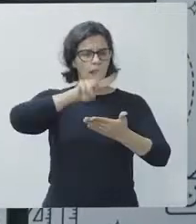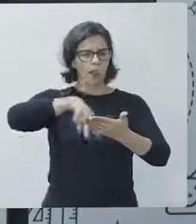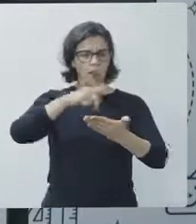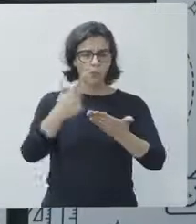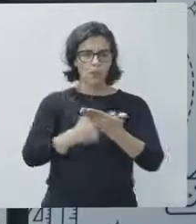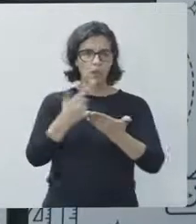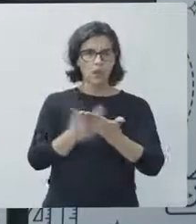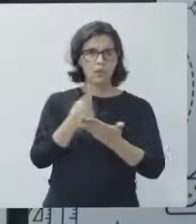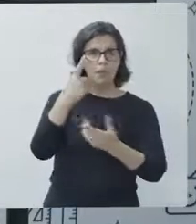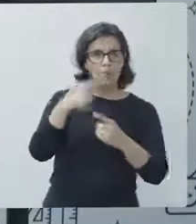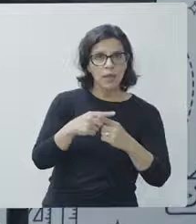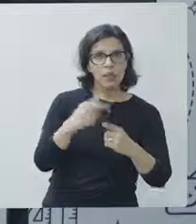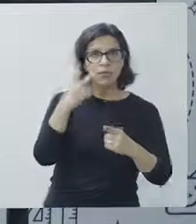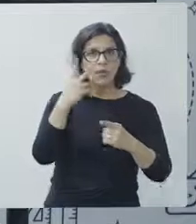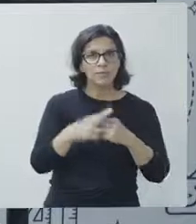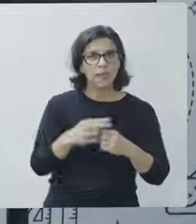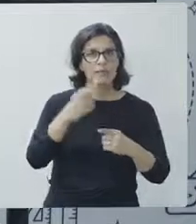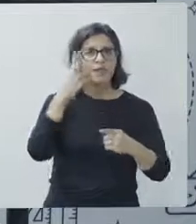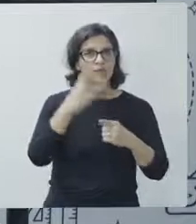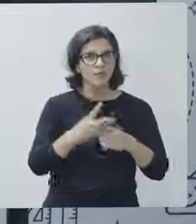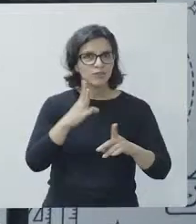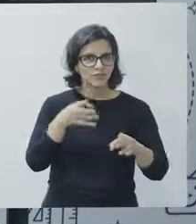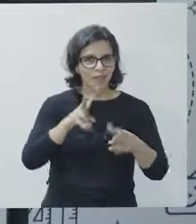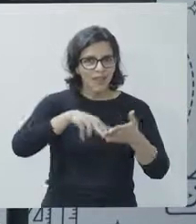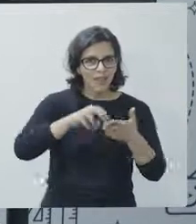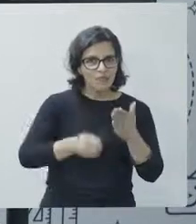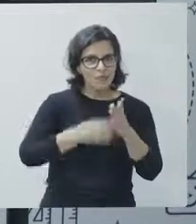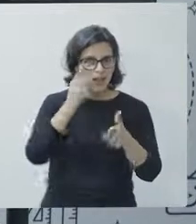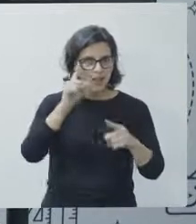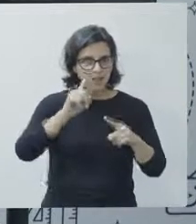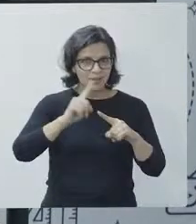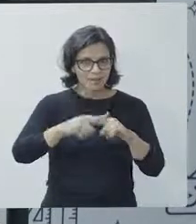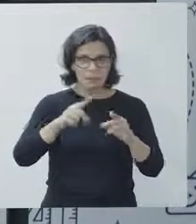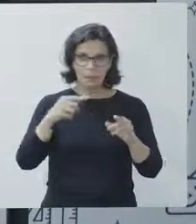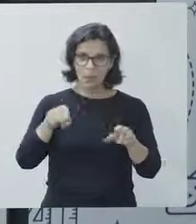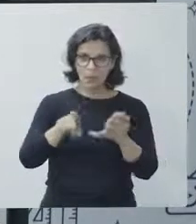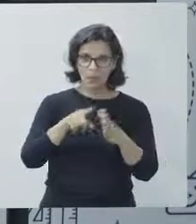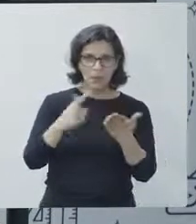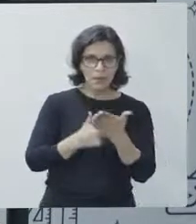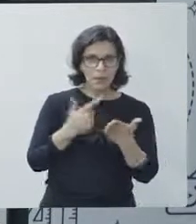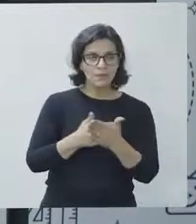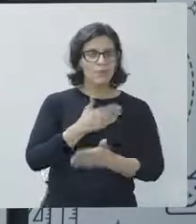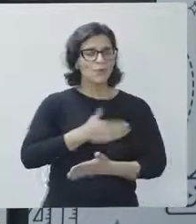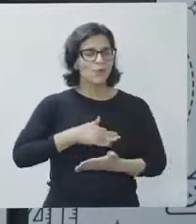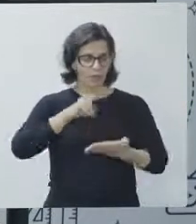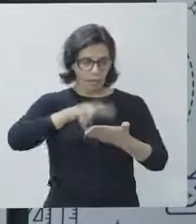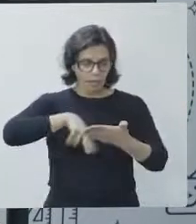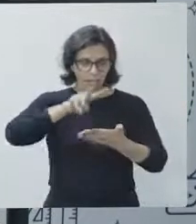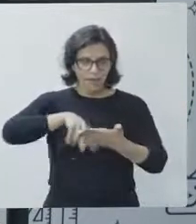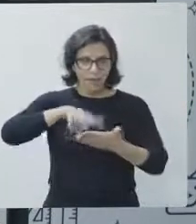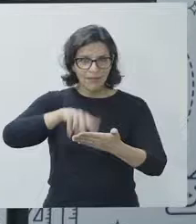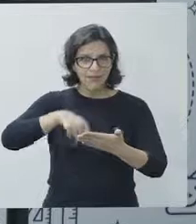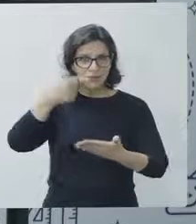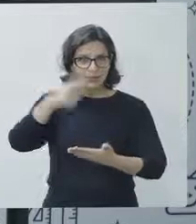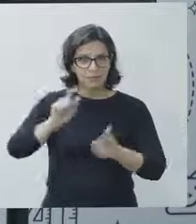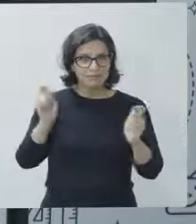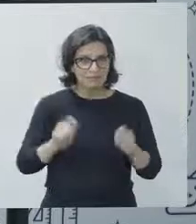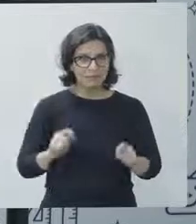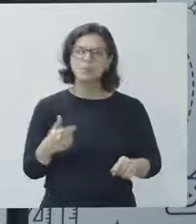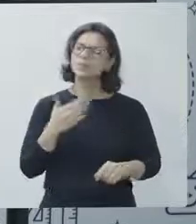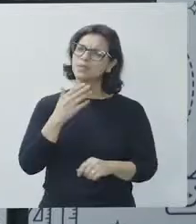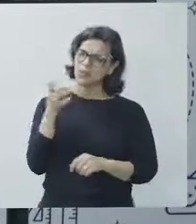livro mais de uma vez? Já aconteceu isso de você pegar, ler o livro, gostar muito daquele livro e ler o livro novamente?